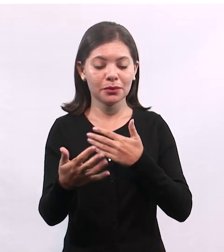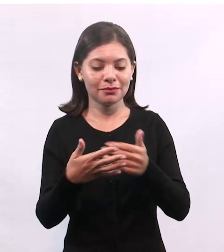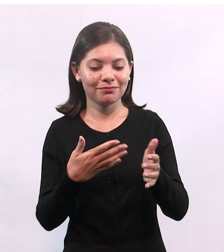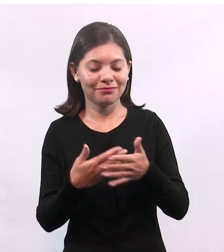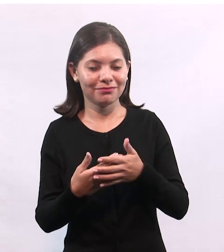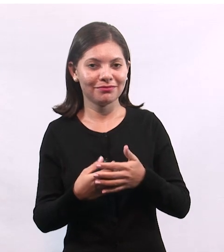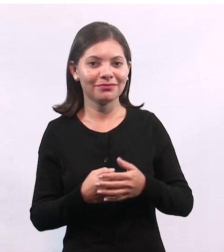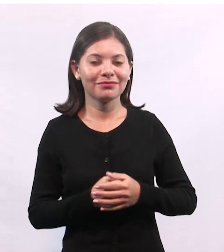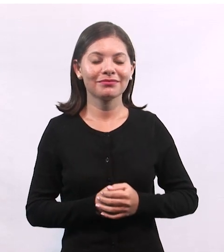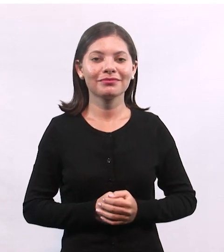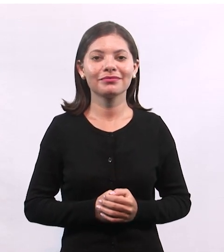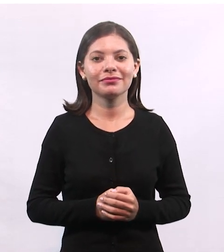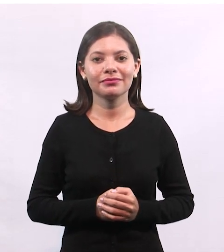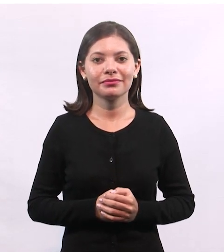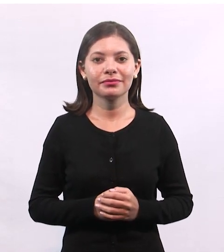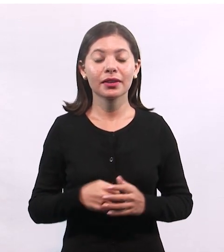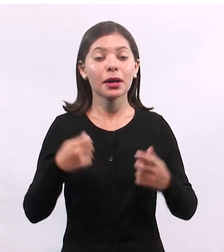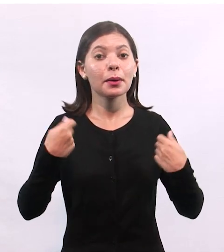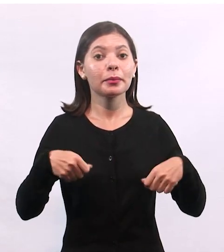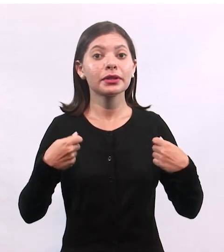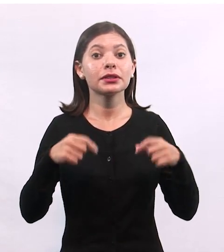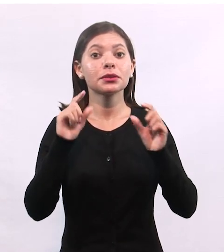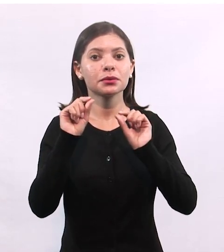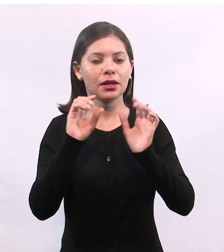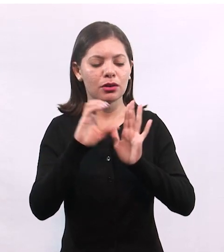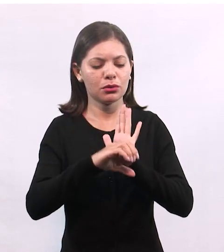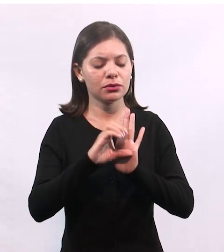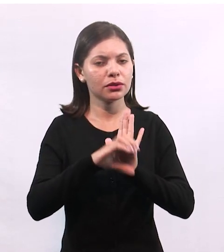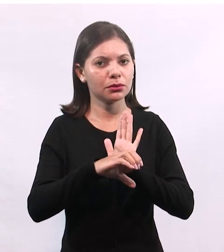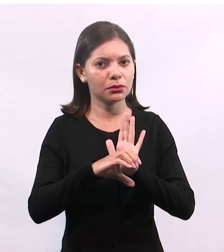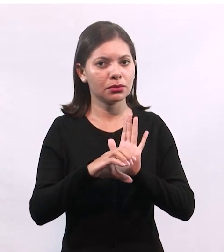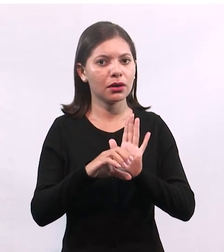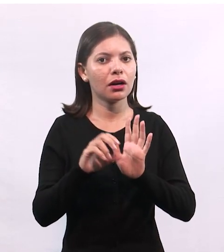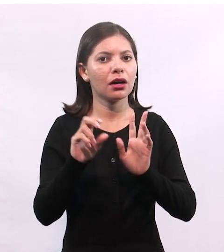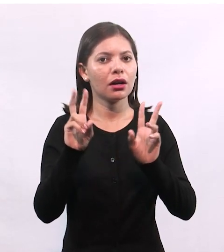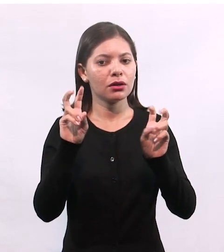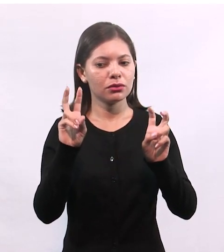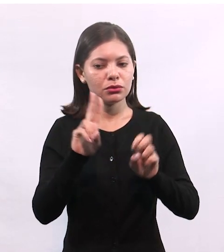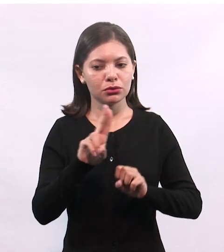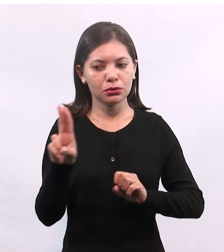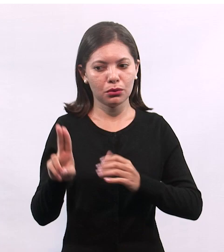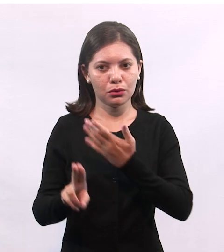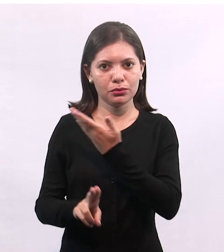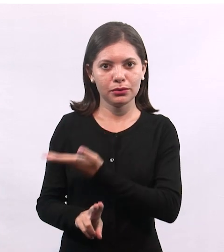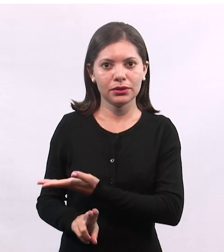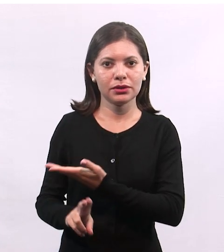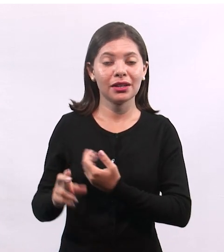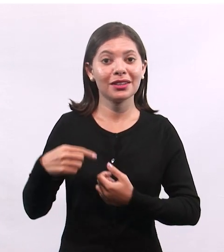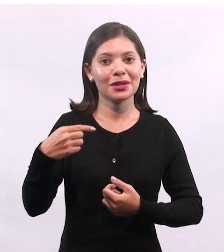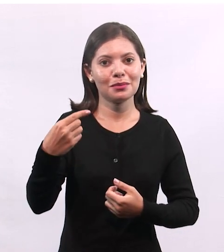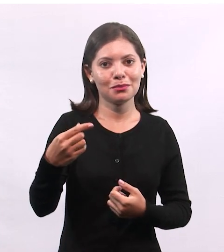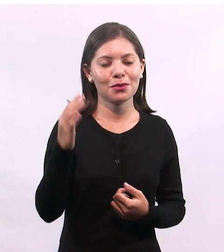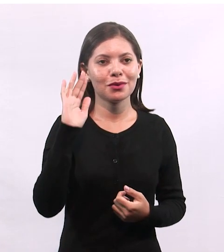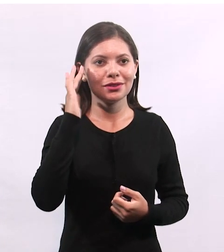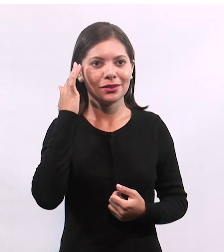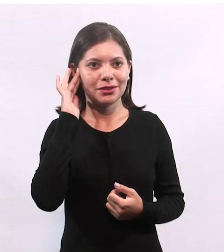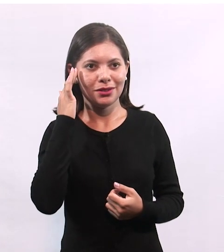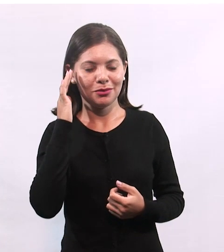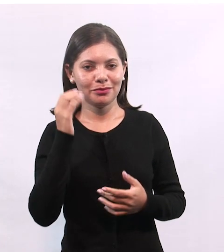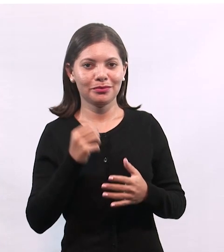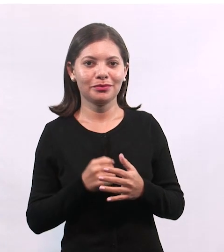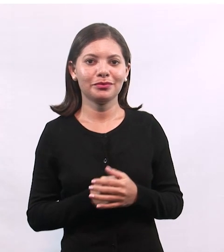acontecer então a gente precisa conceituar esses termos para depois entender o que que é probabilidade